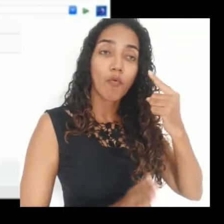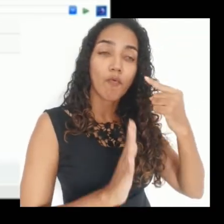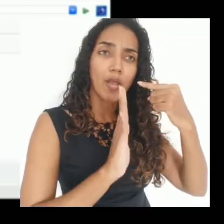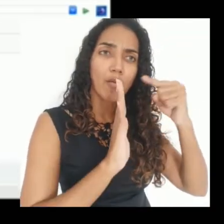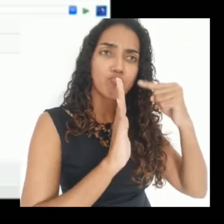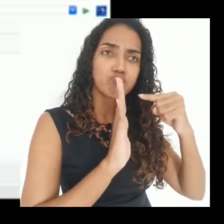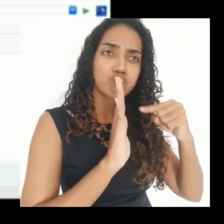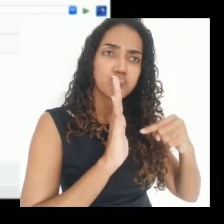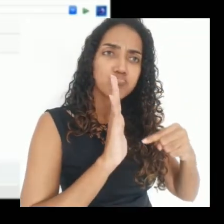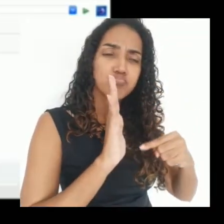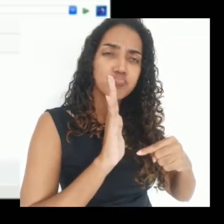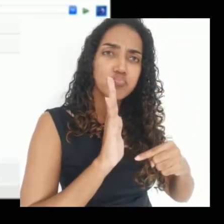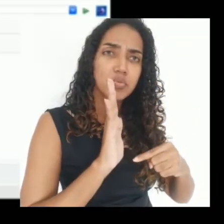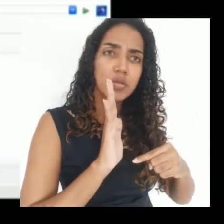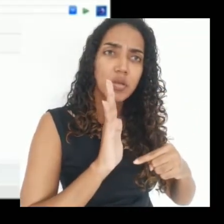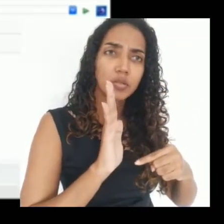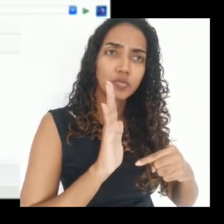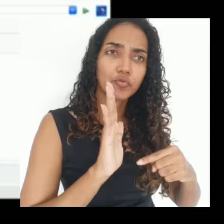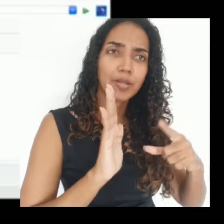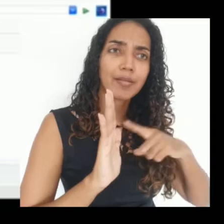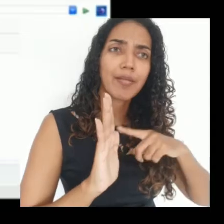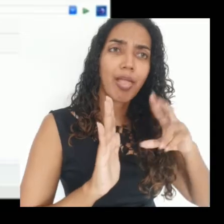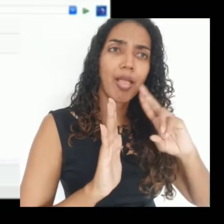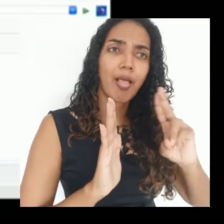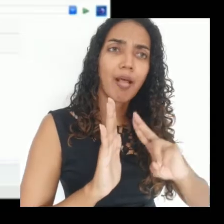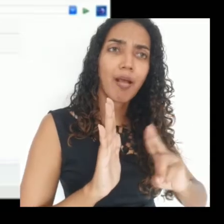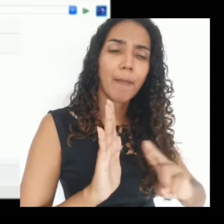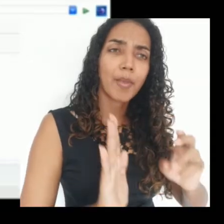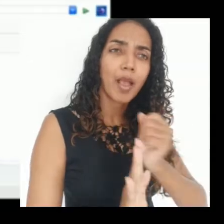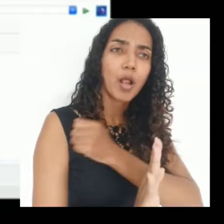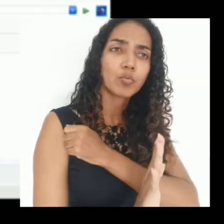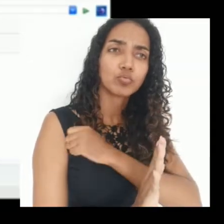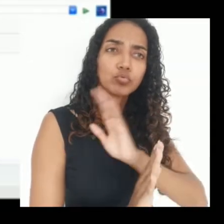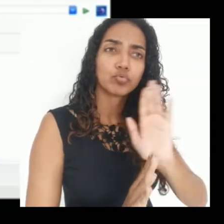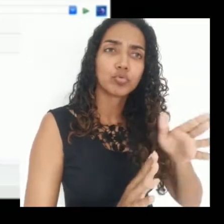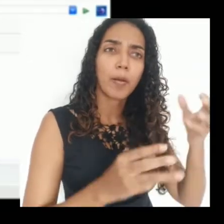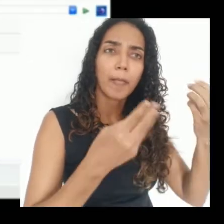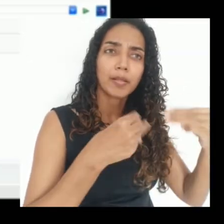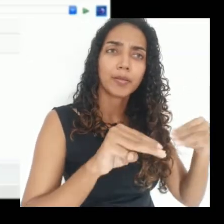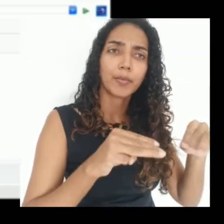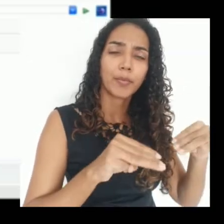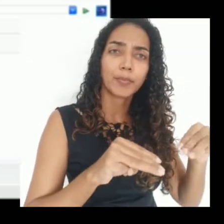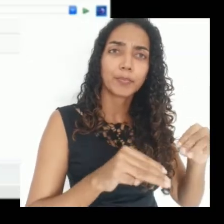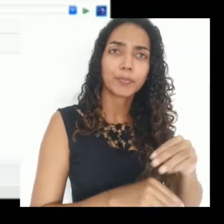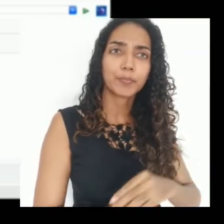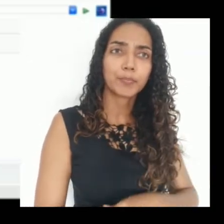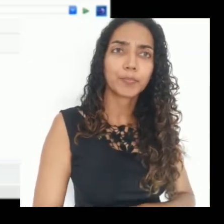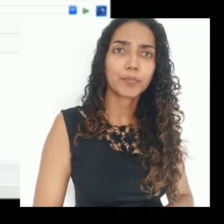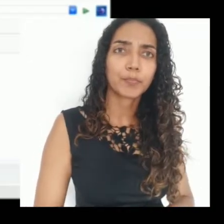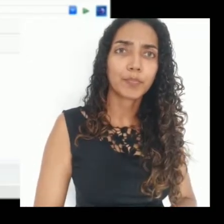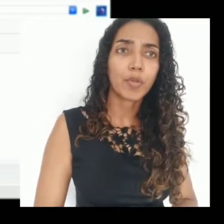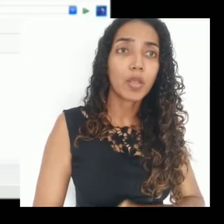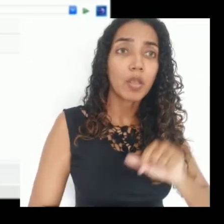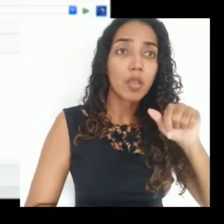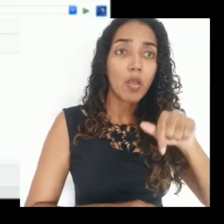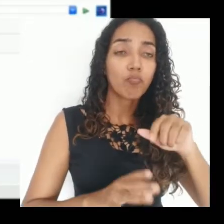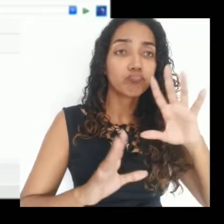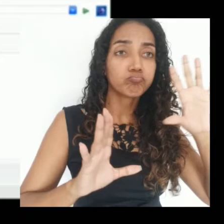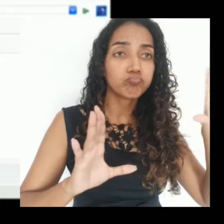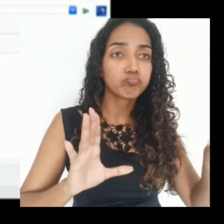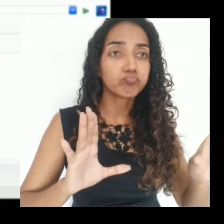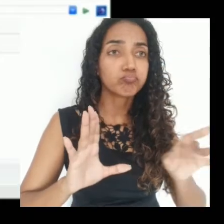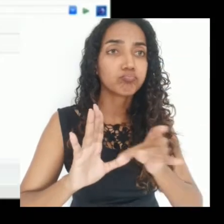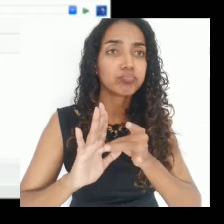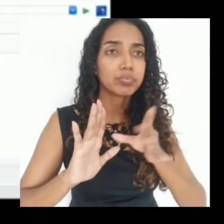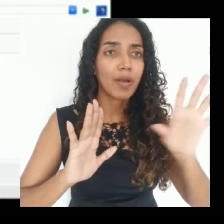meu atributo, que é uma lista de alunos matriculados, e vou adicionar o aluno que eu